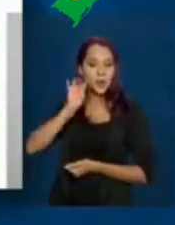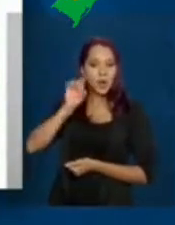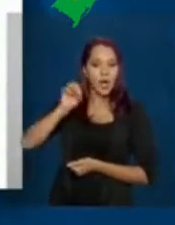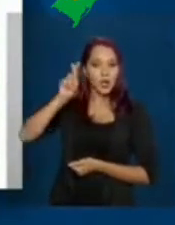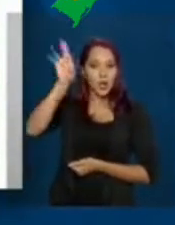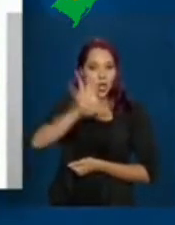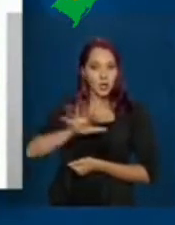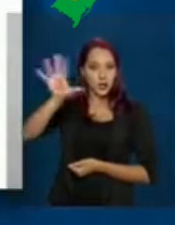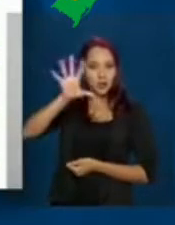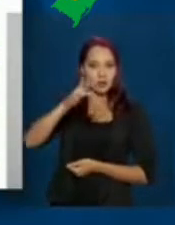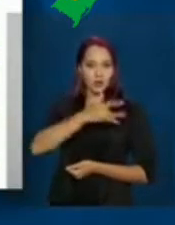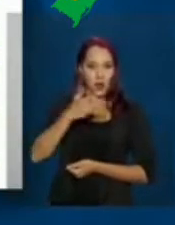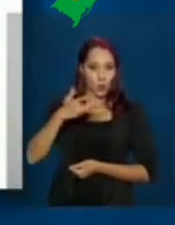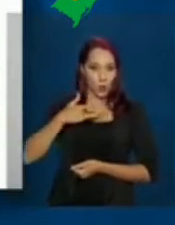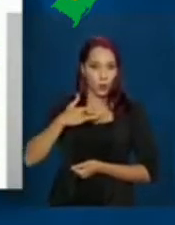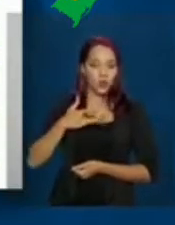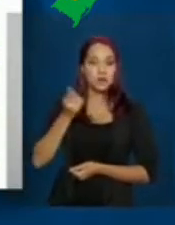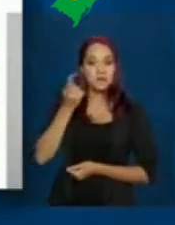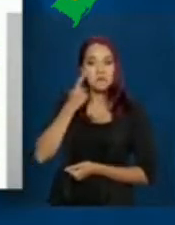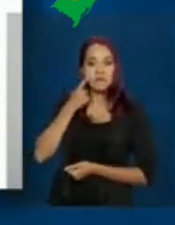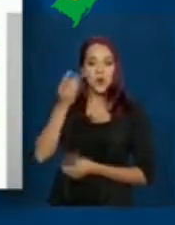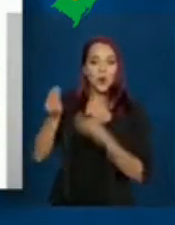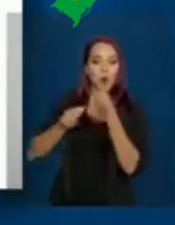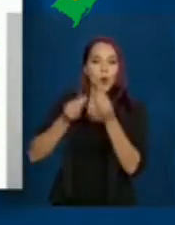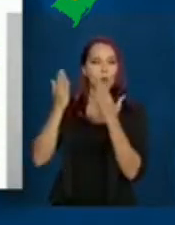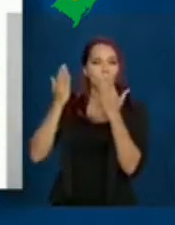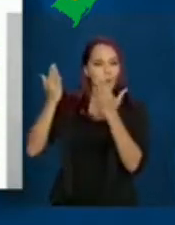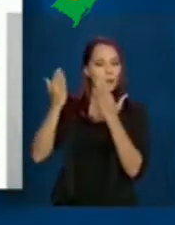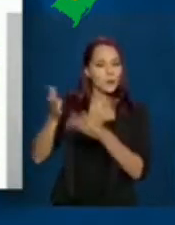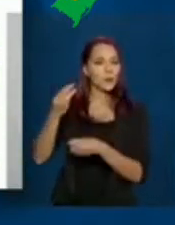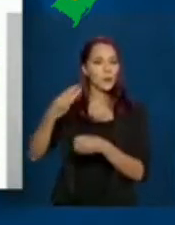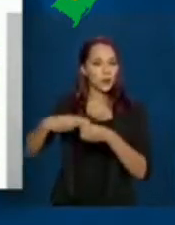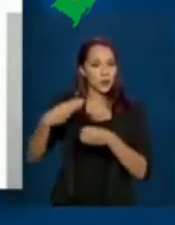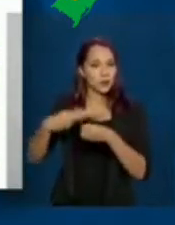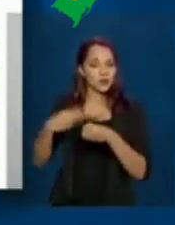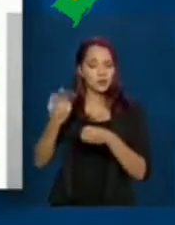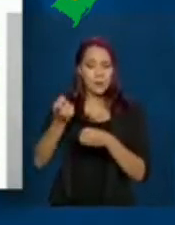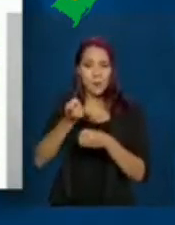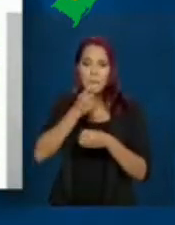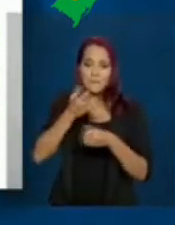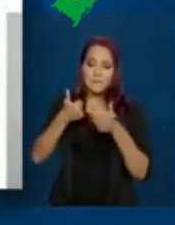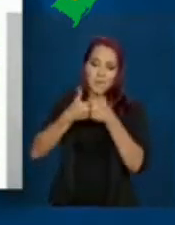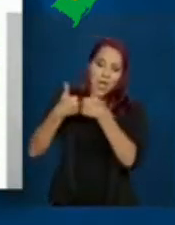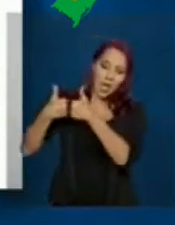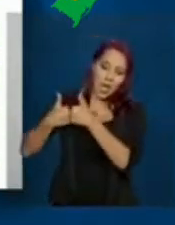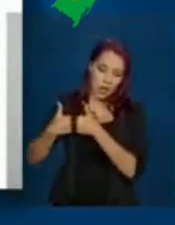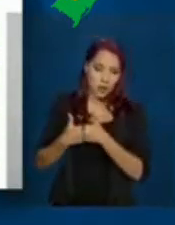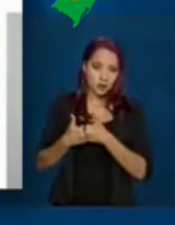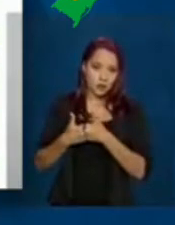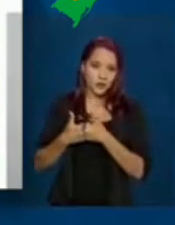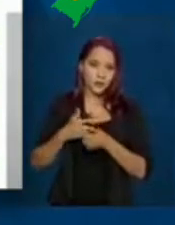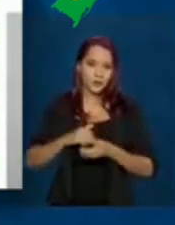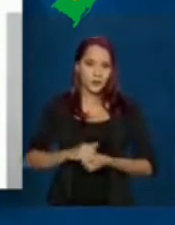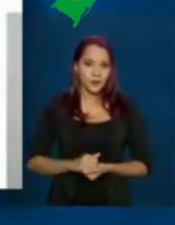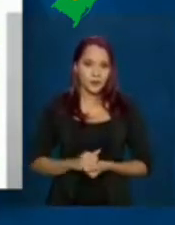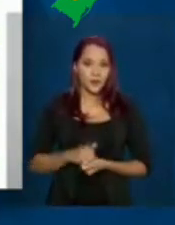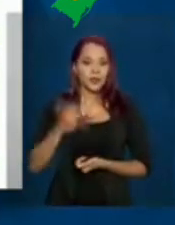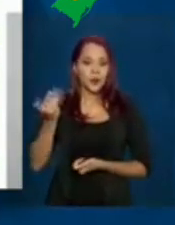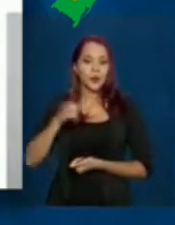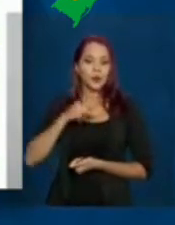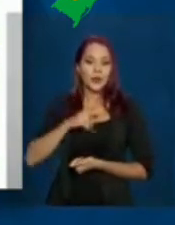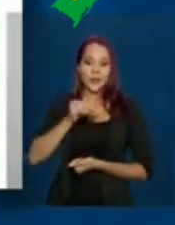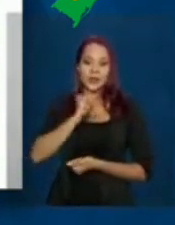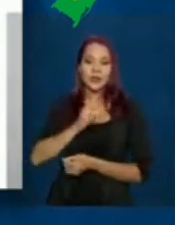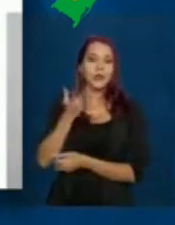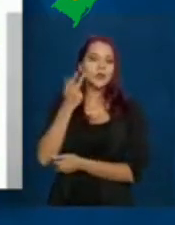de saúde, buscando comparar os municípios que são muito próximos, as regiões conurbadas. Então, nós temos ali